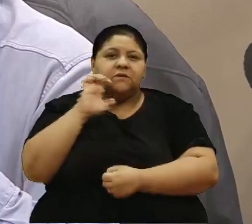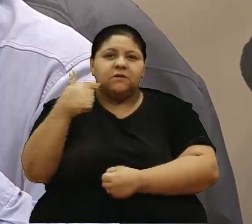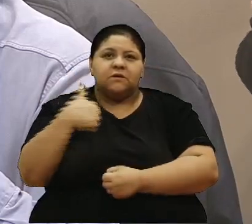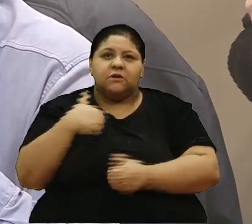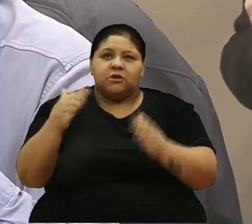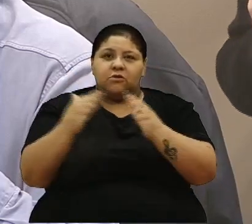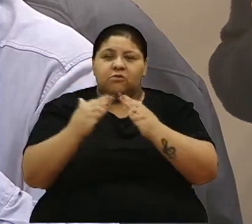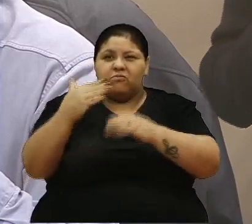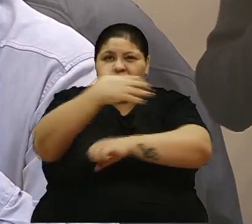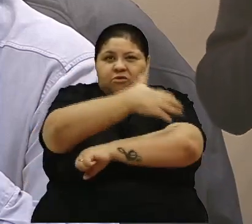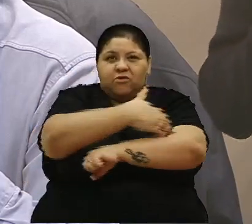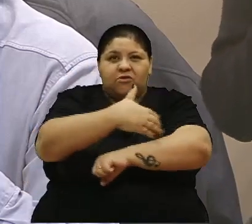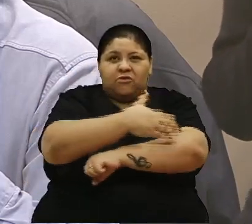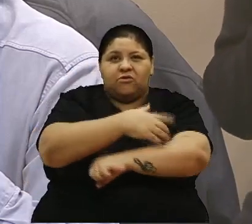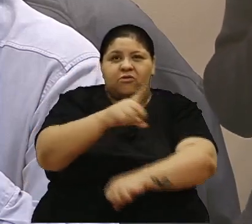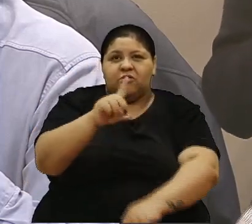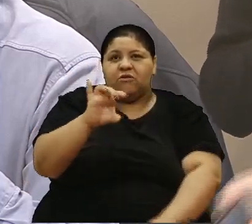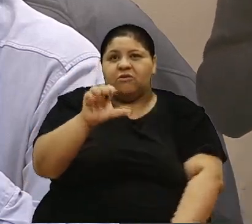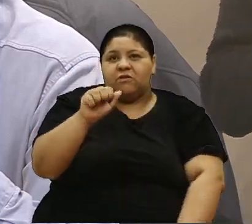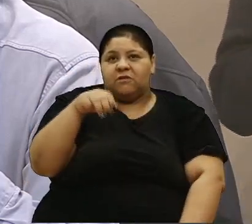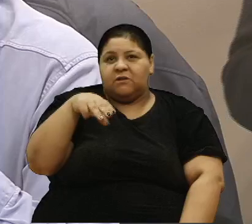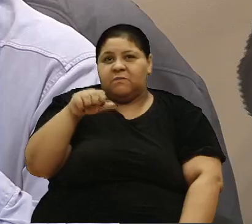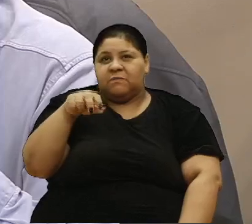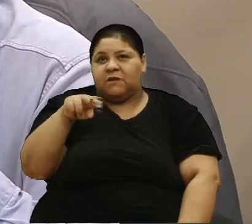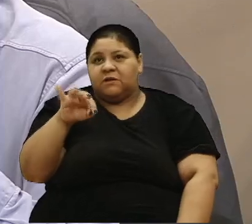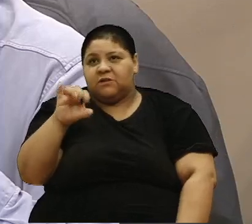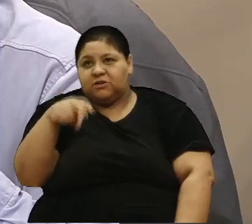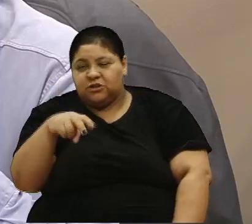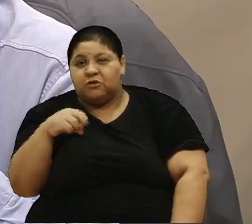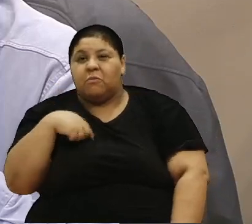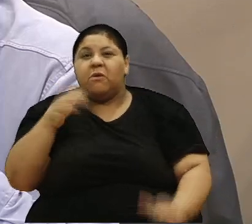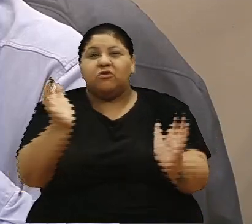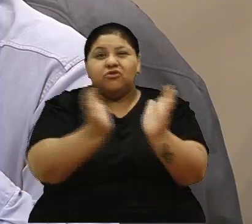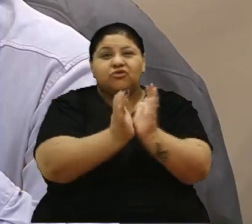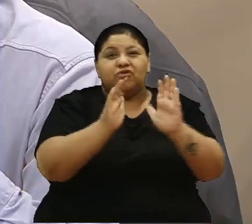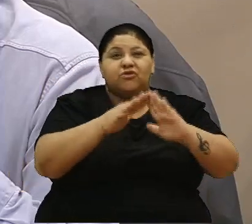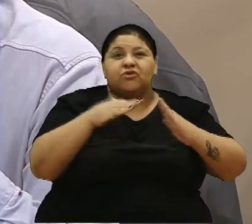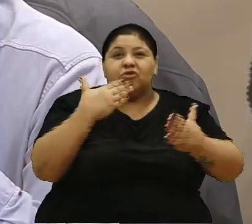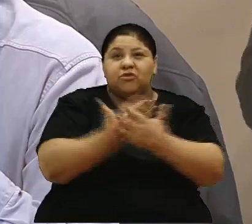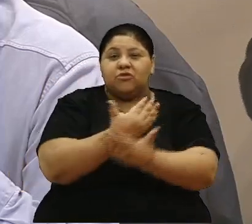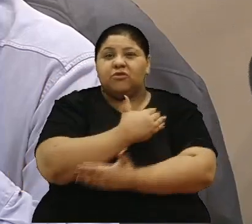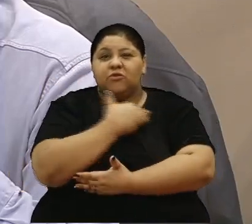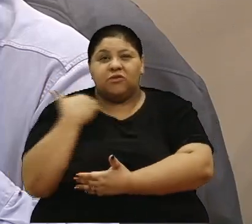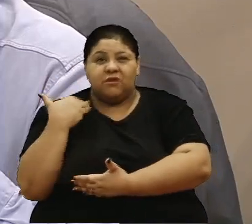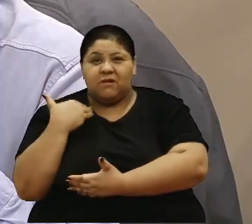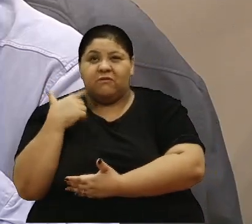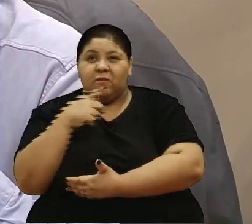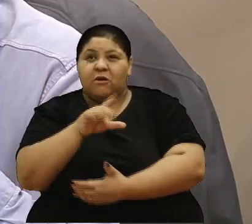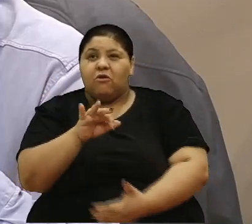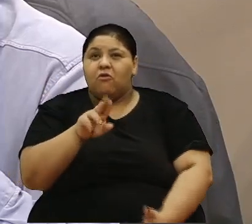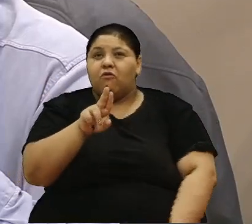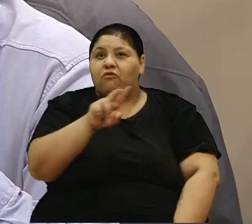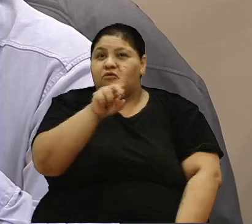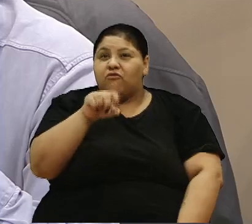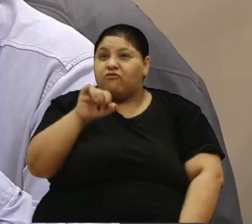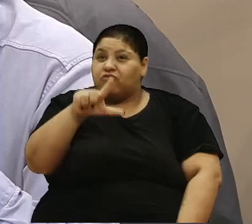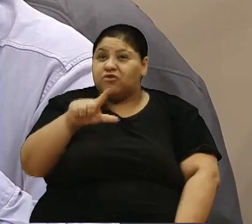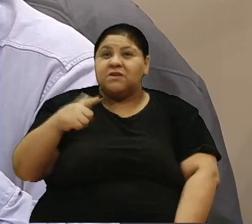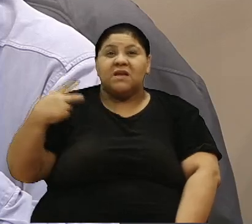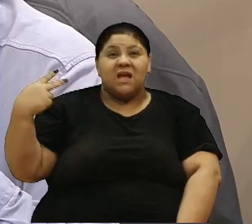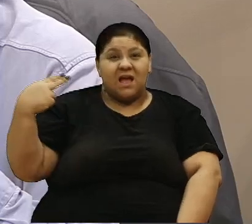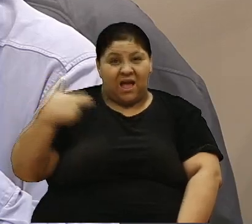na vila, eu morei no Diamantino, eu vi muita gente morrer, meus colegas de escola, e lá foi pego fuzis, já foi pego arma